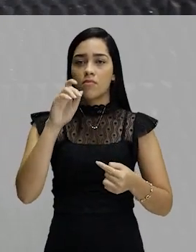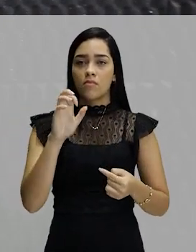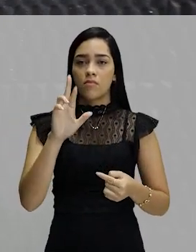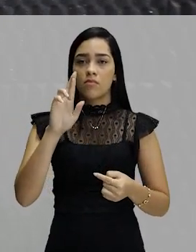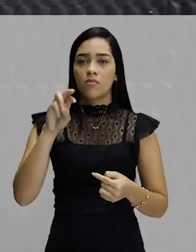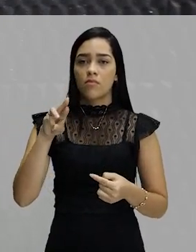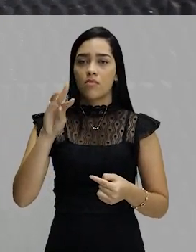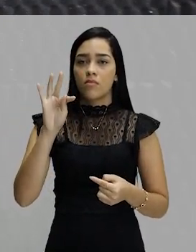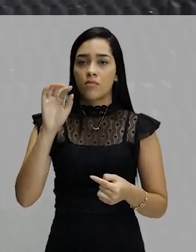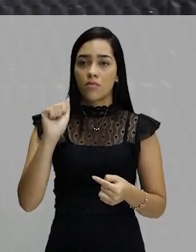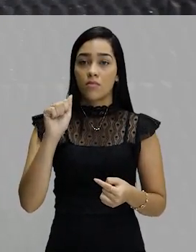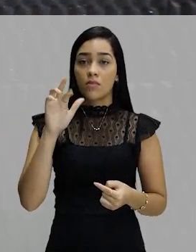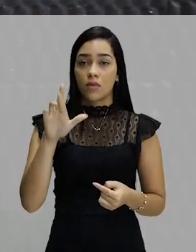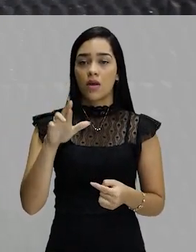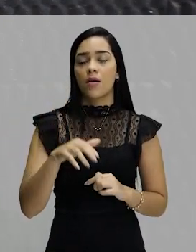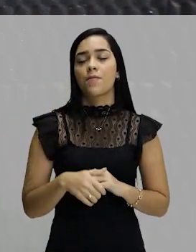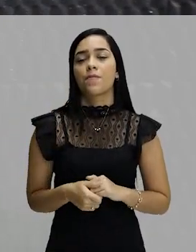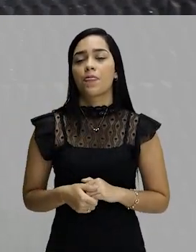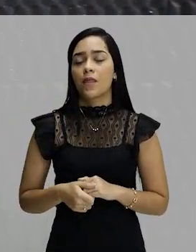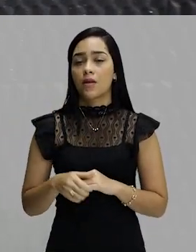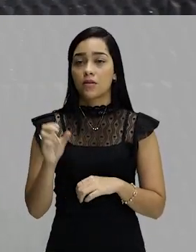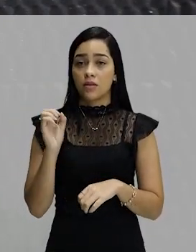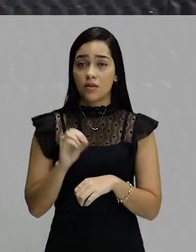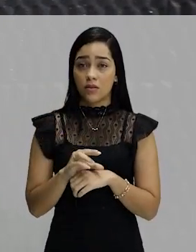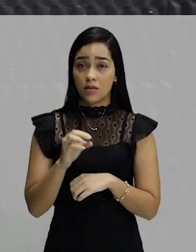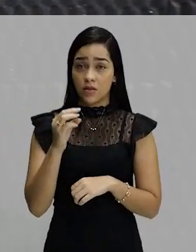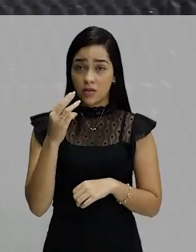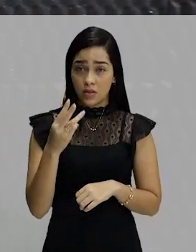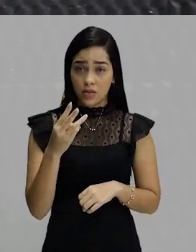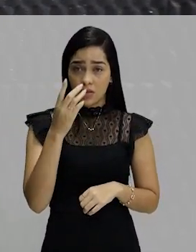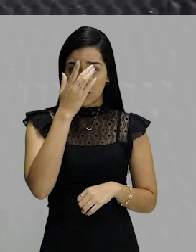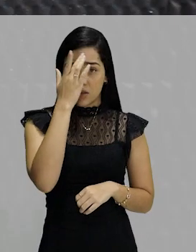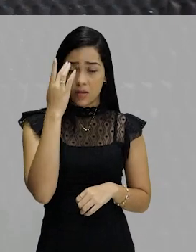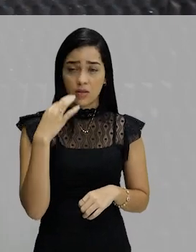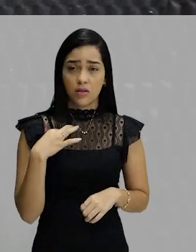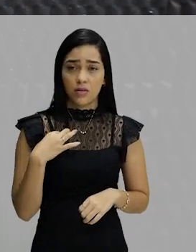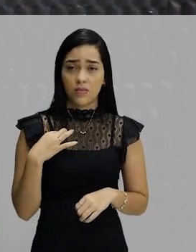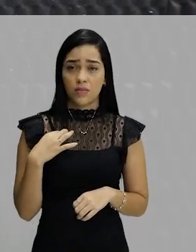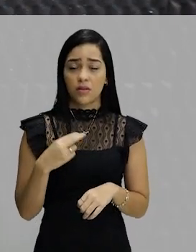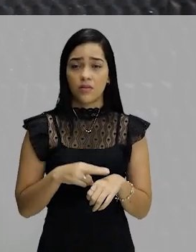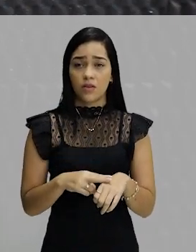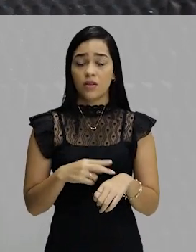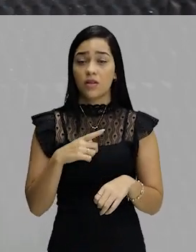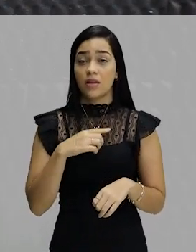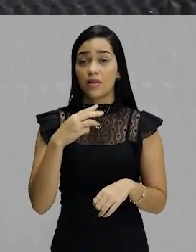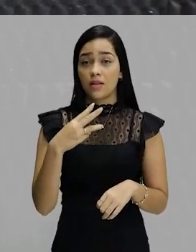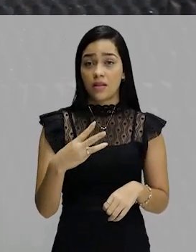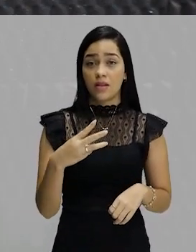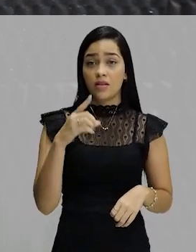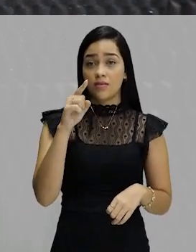pessoas. Então, nessa vaga de camisas verdes, eu vou ter um 3 fatorial.